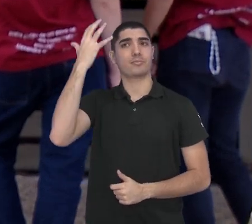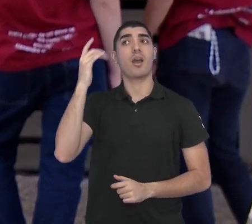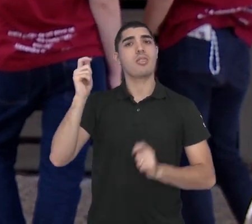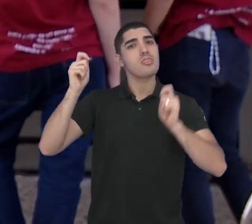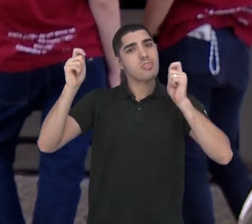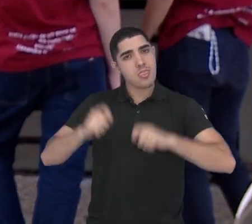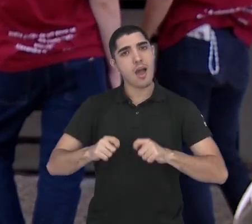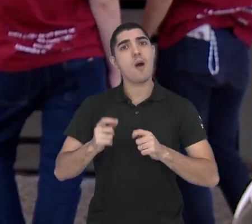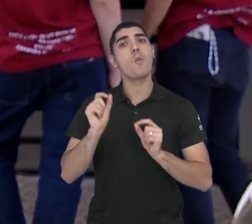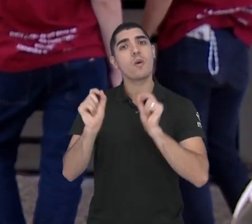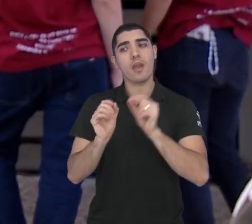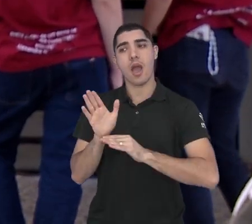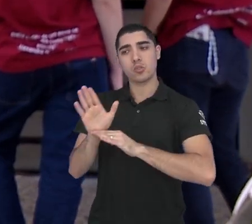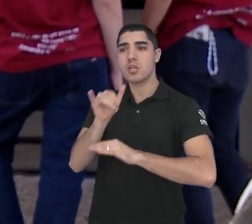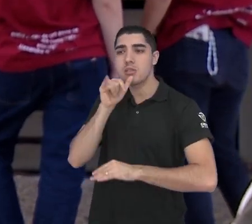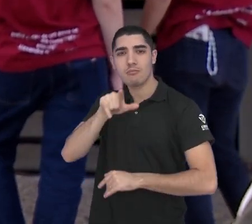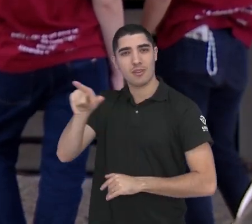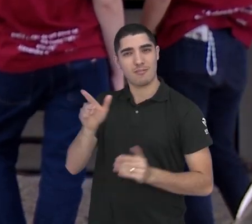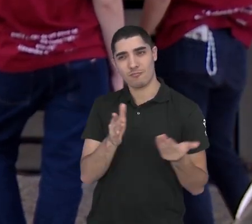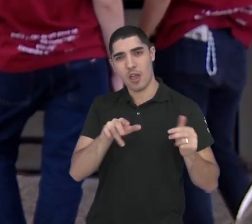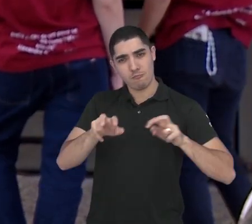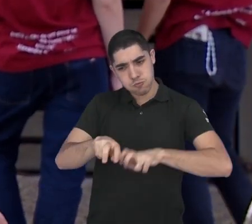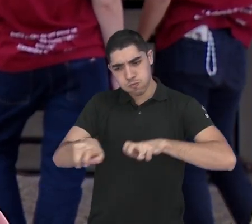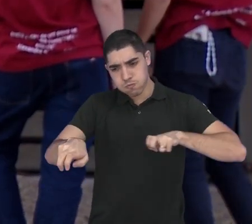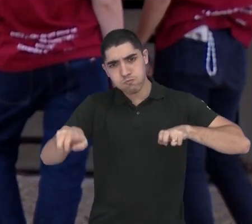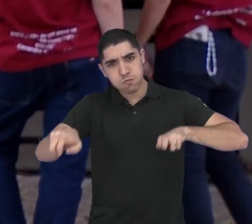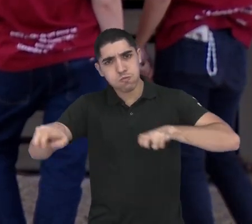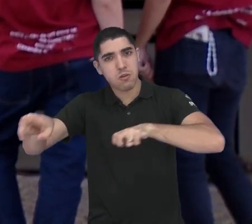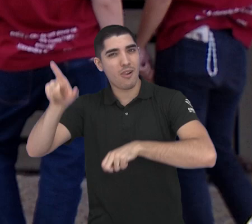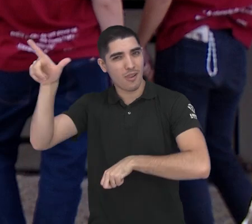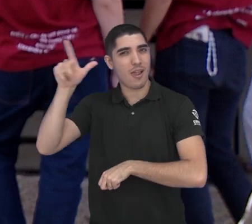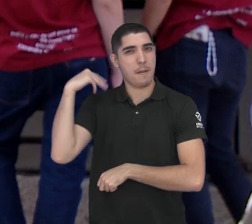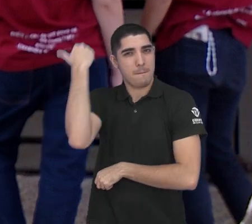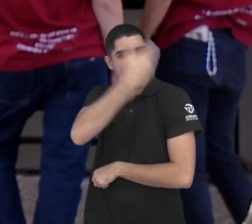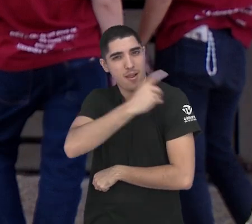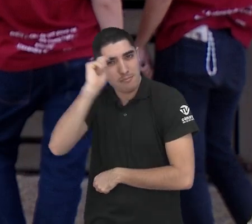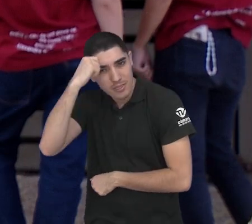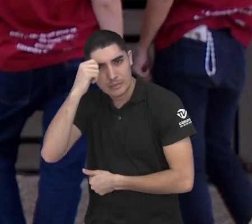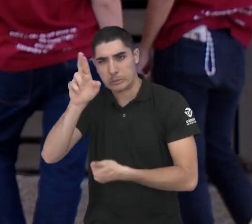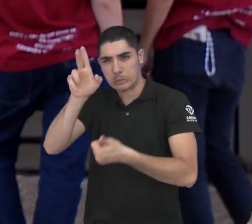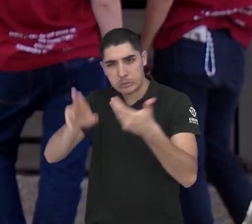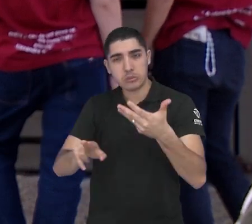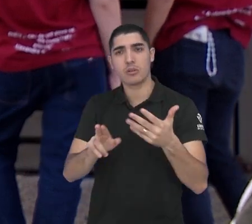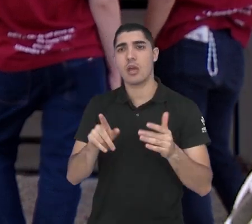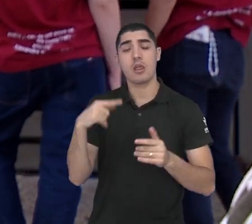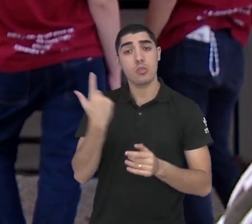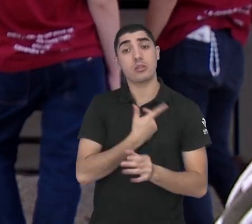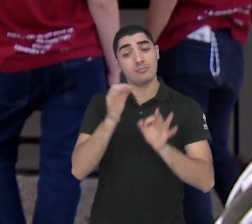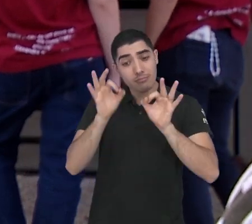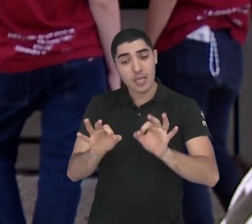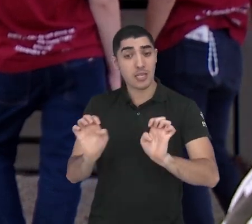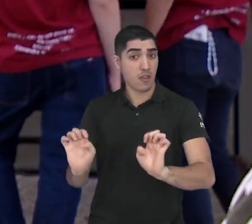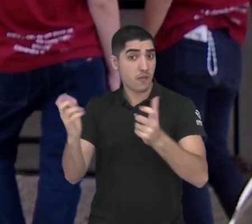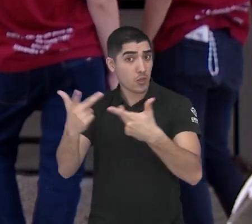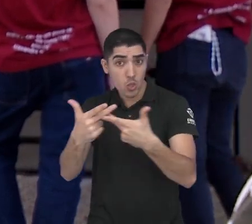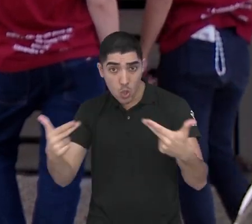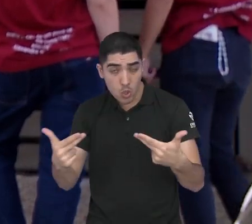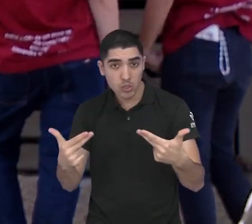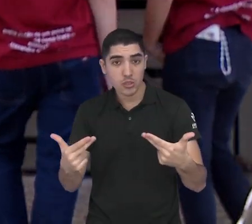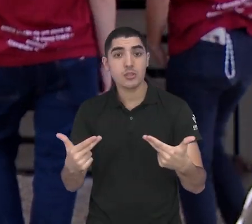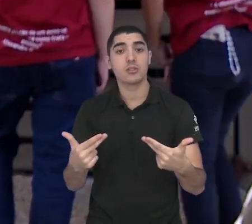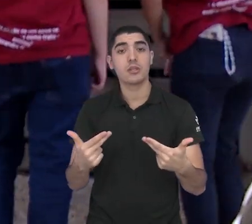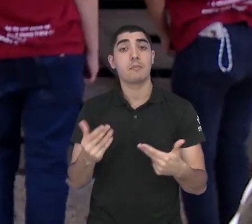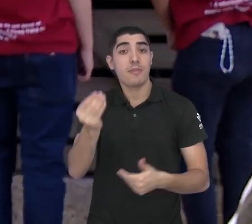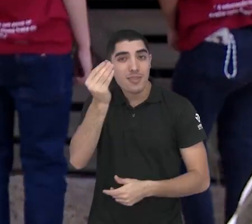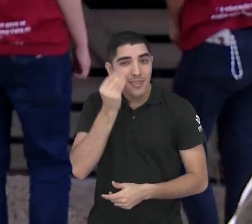algo bom, algo que favoreça as romarias, a sociedade e os animais de uma certa forma legal, que